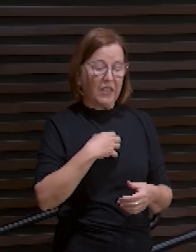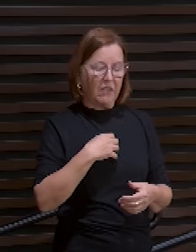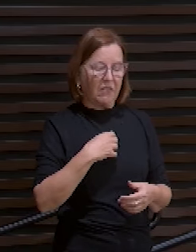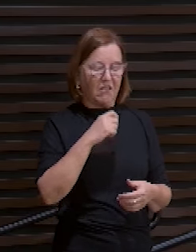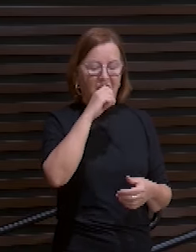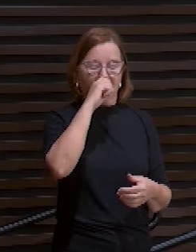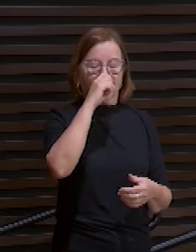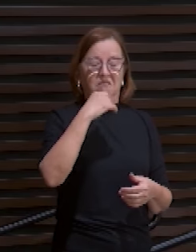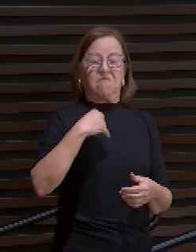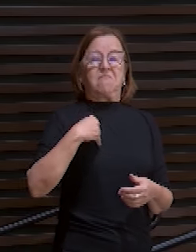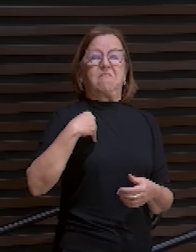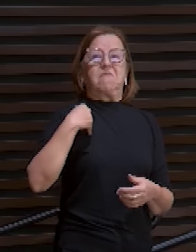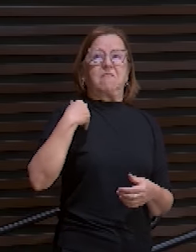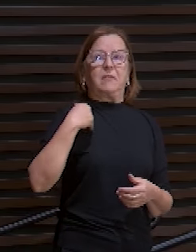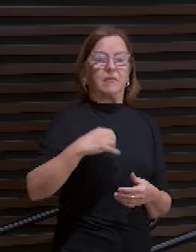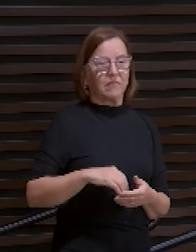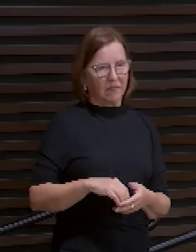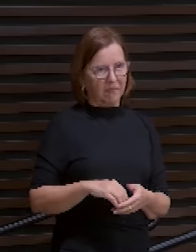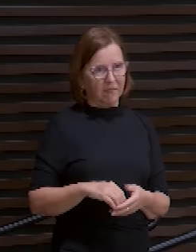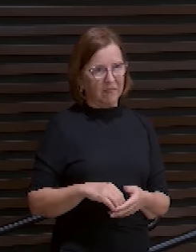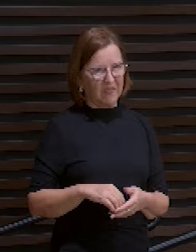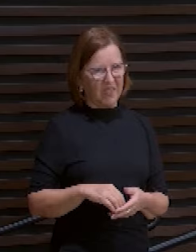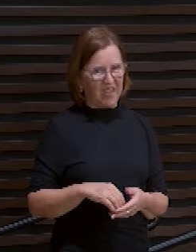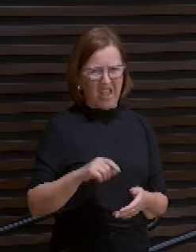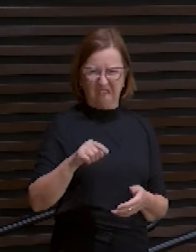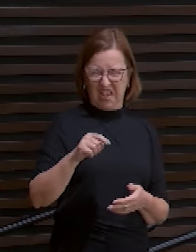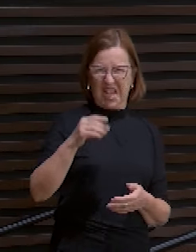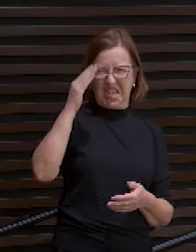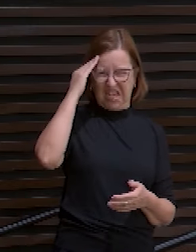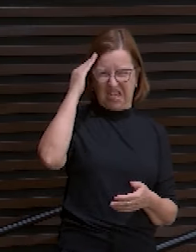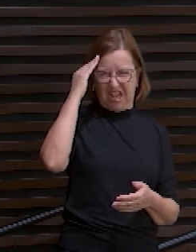arrogante Você sabe com quem tá